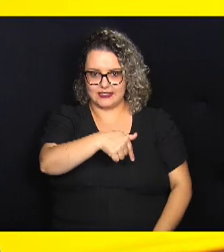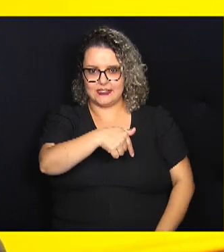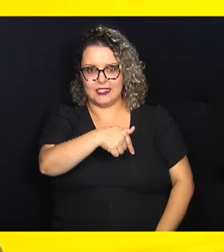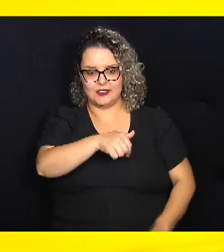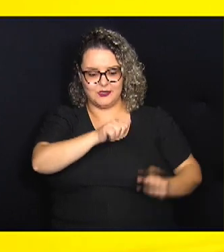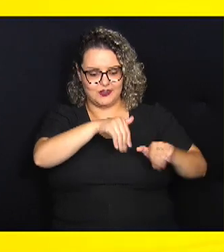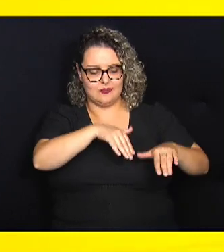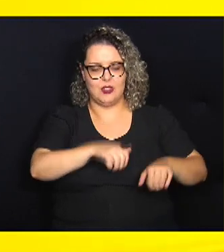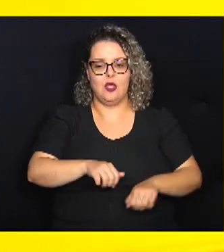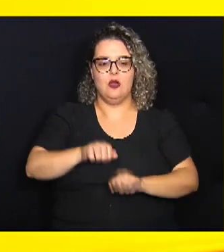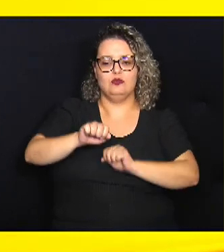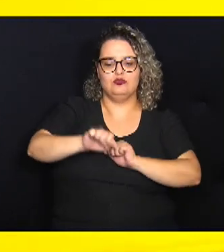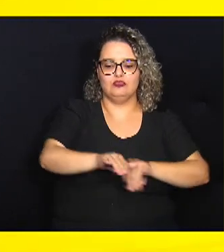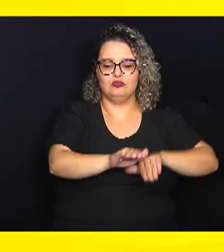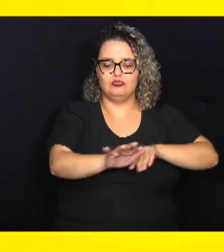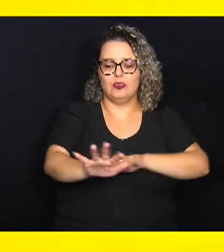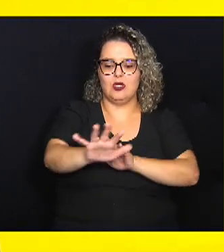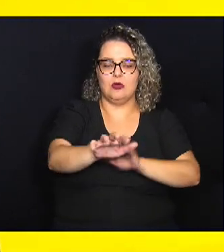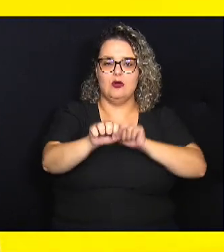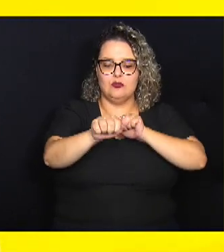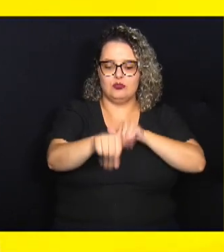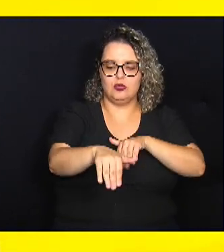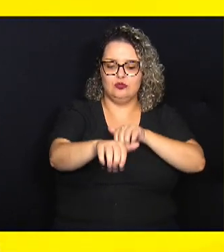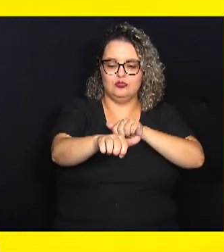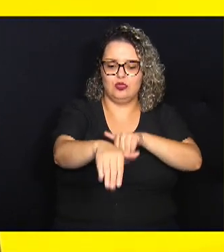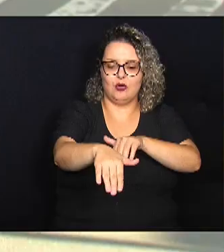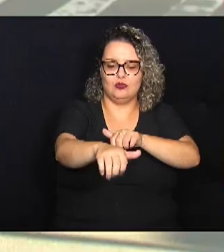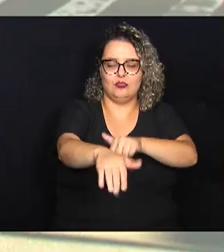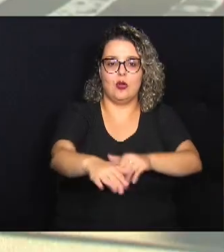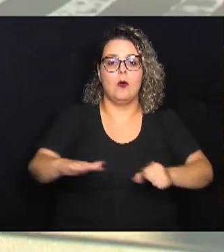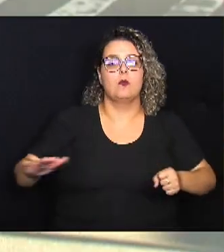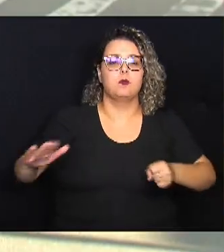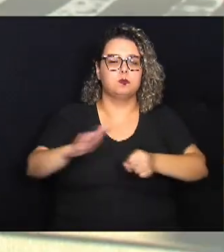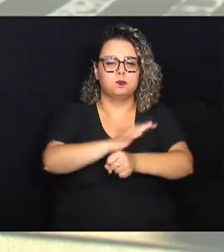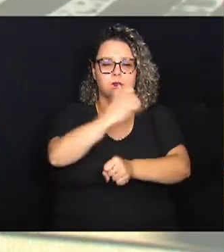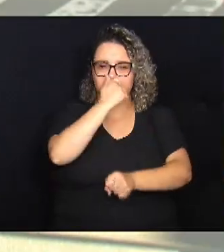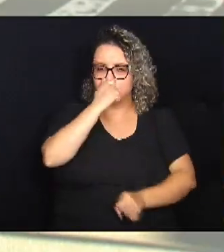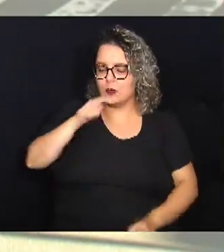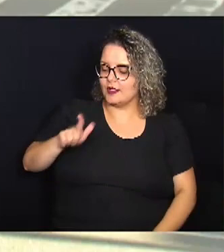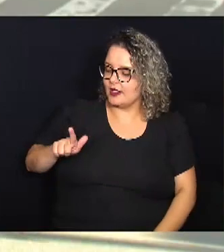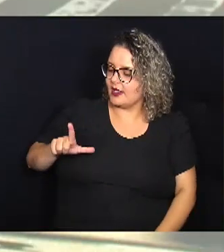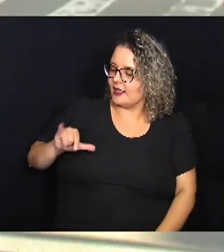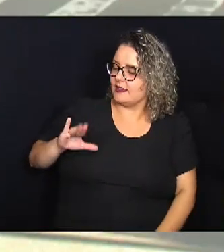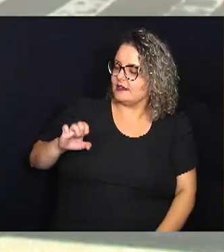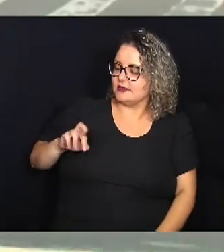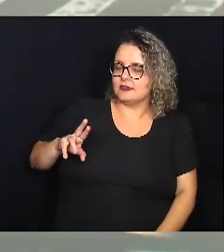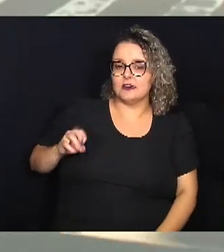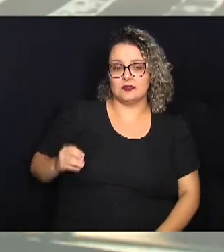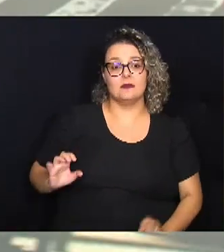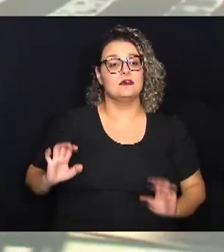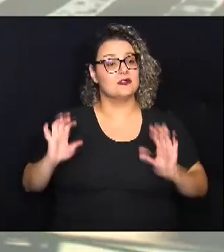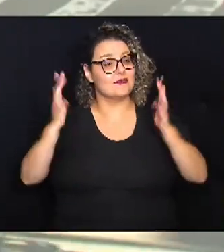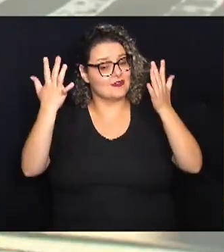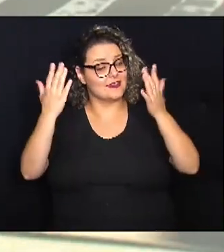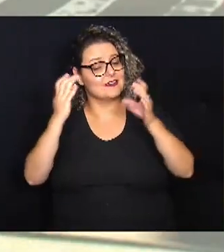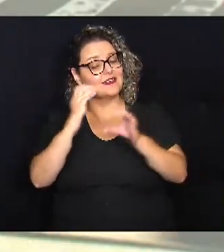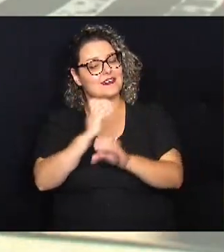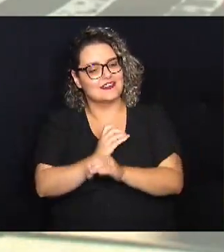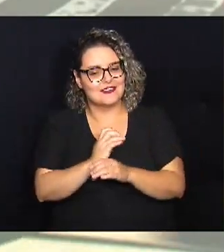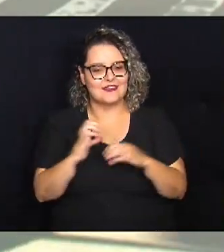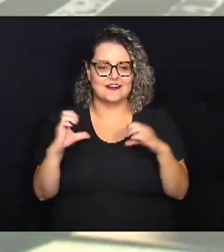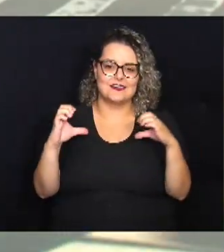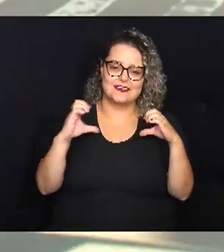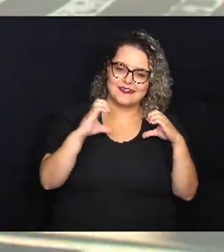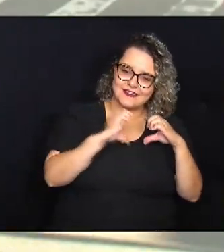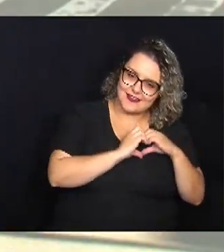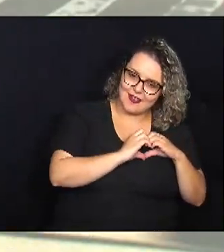fica lotada, com milhares e milhares de pessoas, fazendo essa festa cívica, né, que é uma festa de amor ao